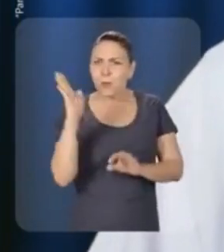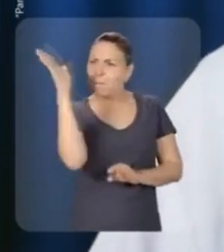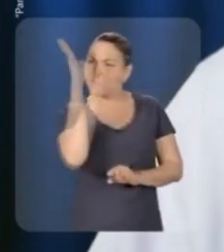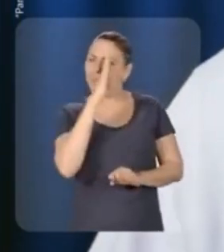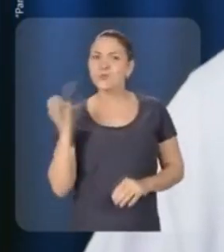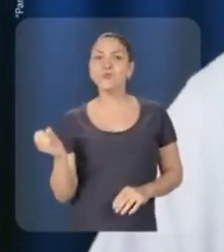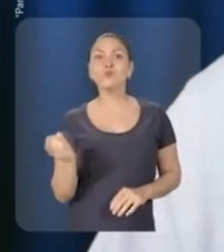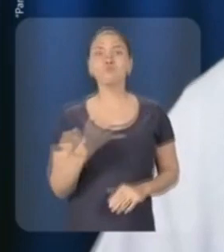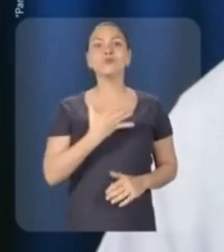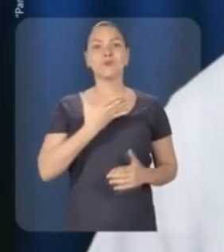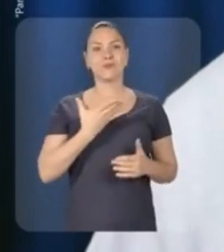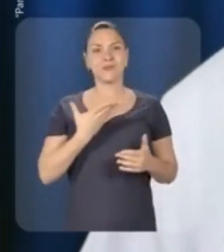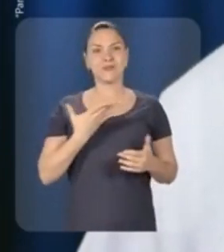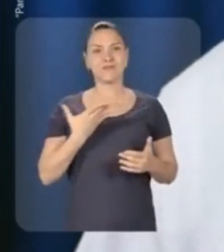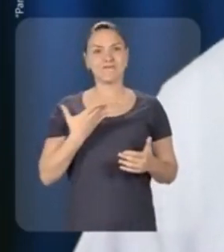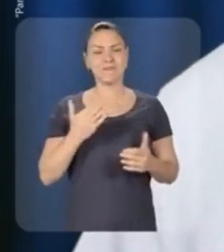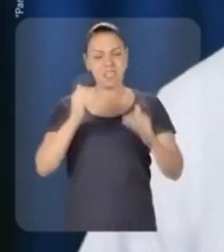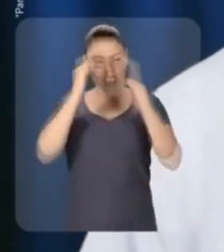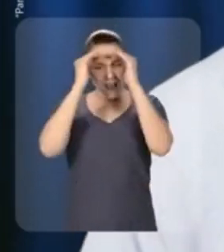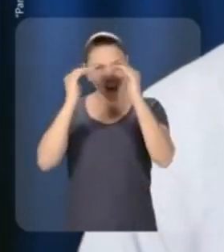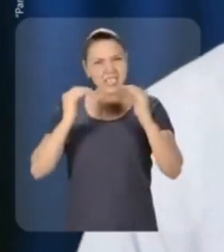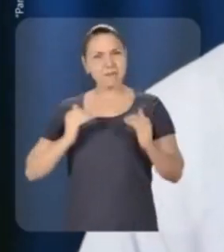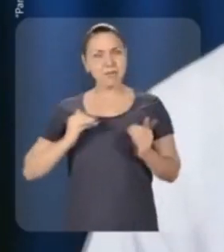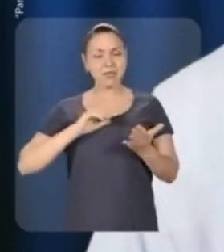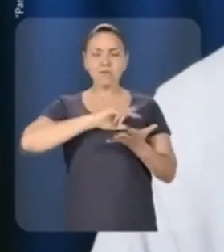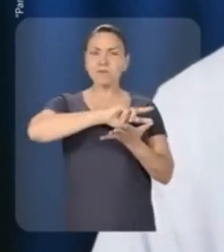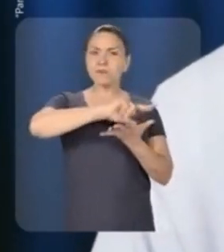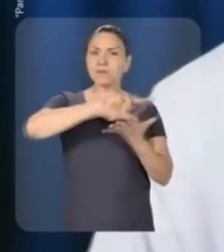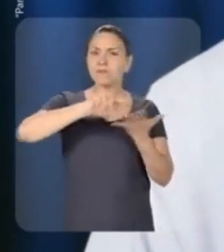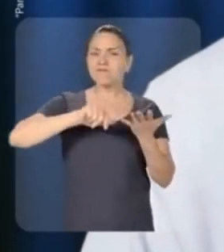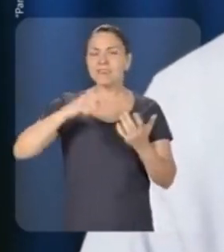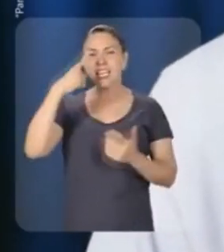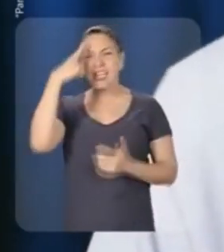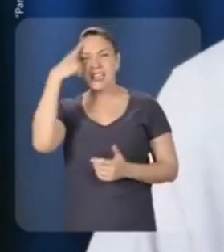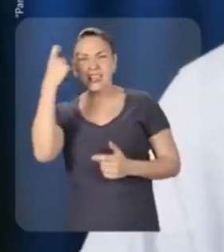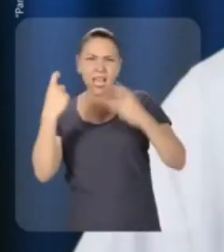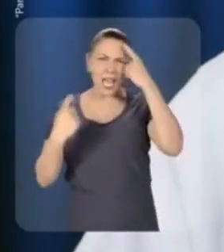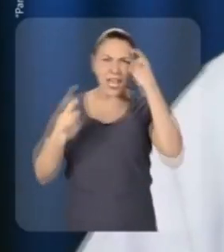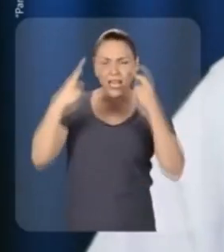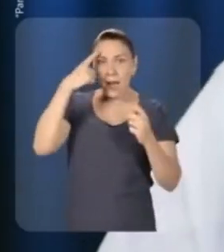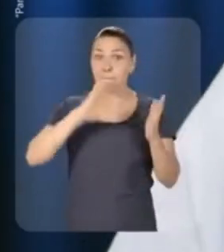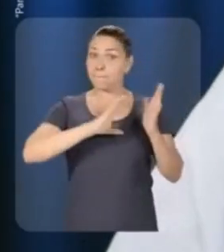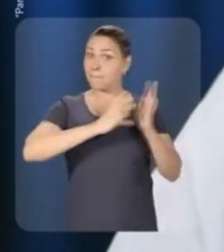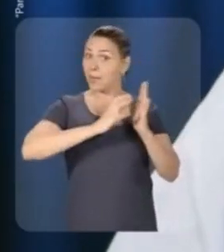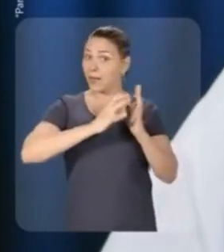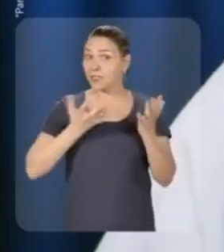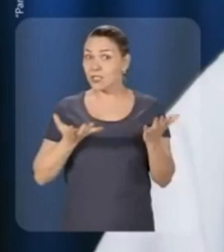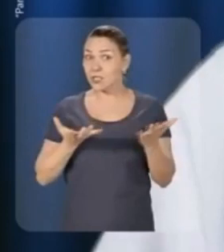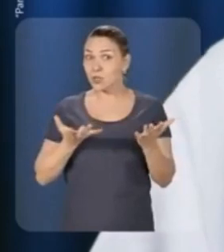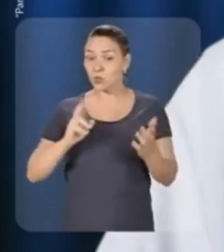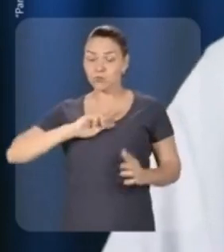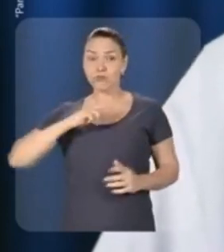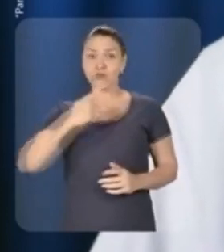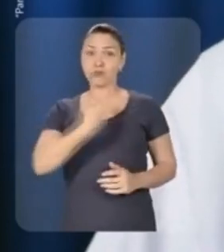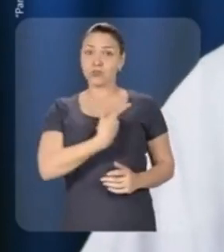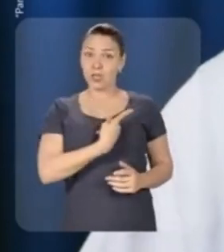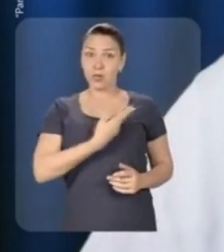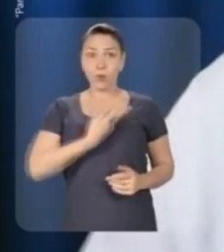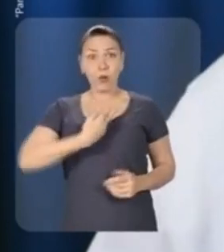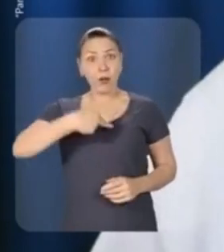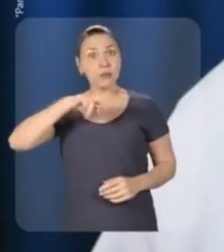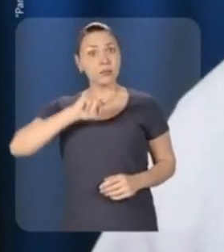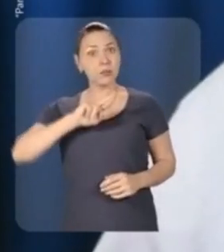construção de uma nova nação, que respeite as diferenças de ideias, partidos,